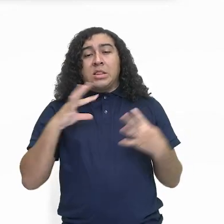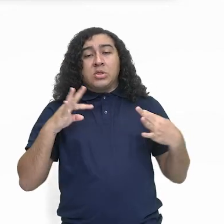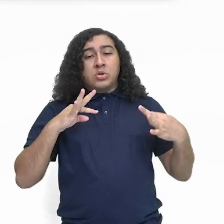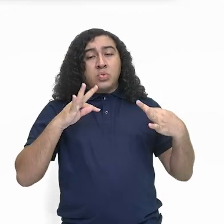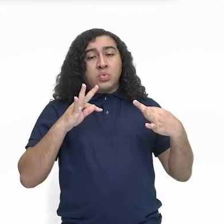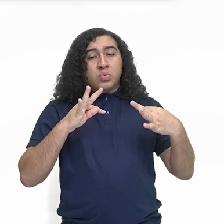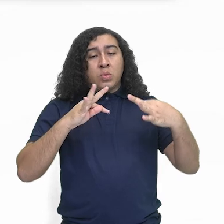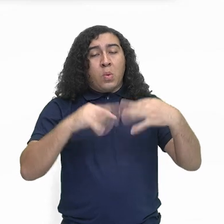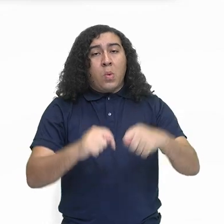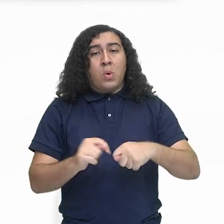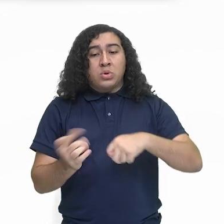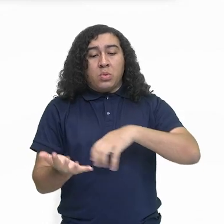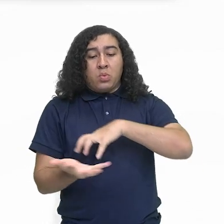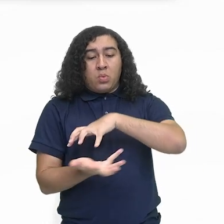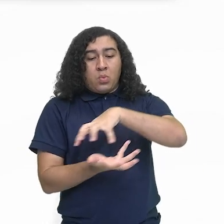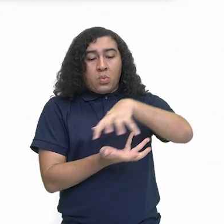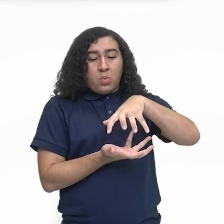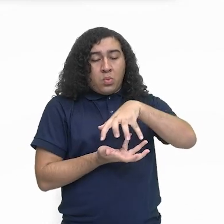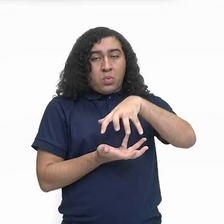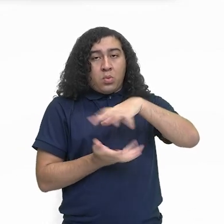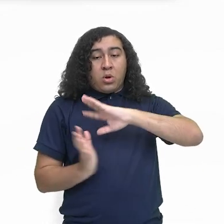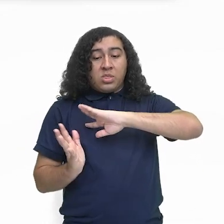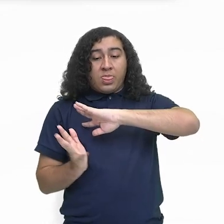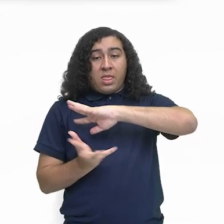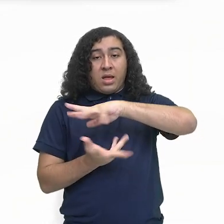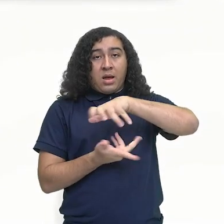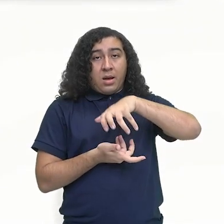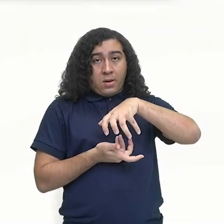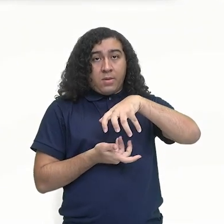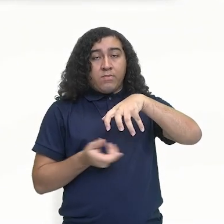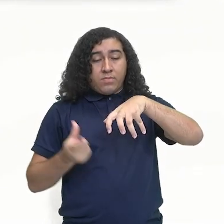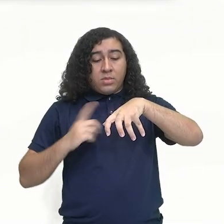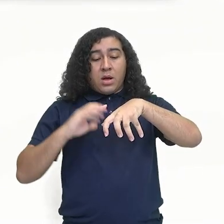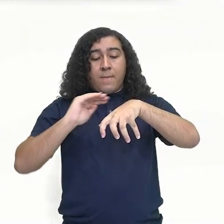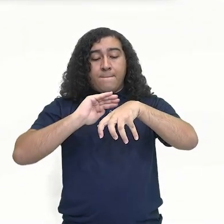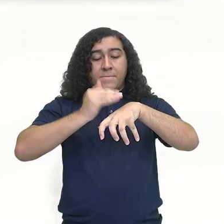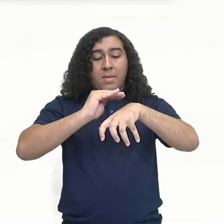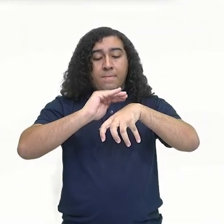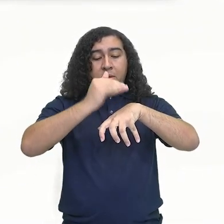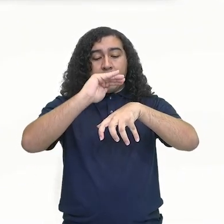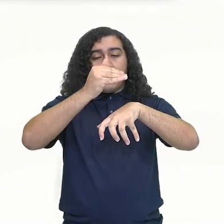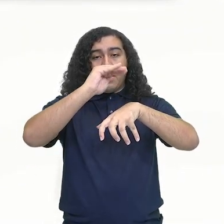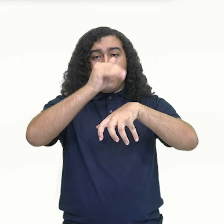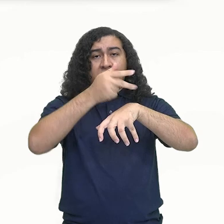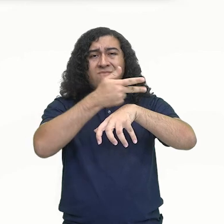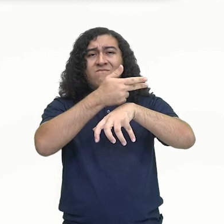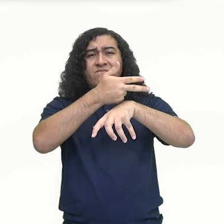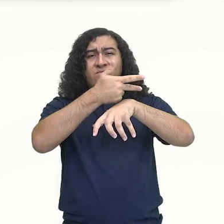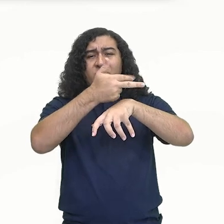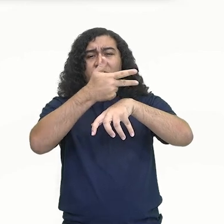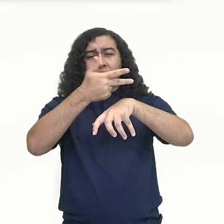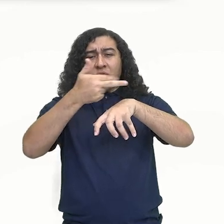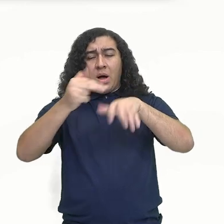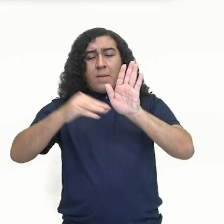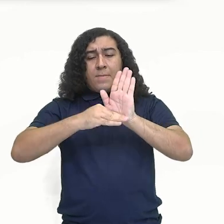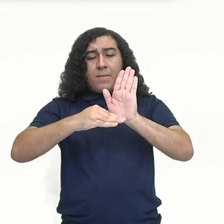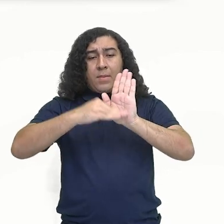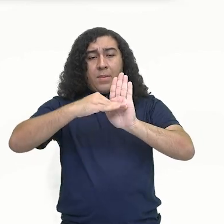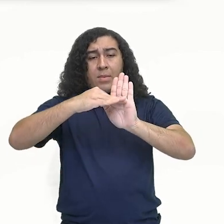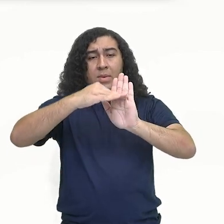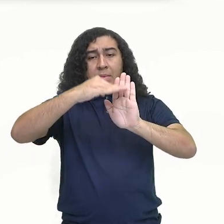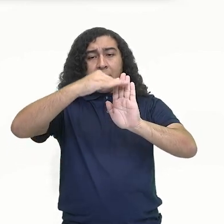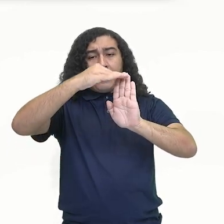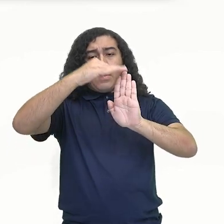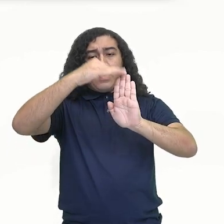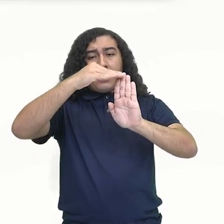camadas da atmosfera, como vocês estão vendo aí na imagem, tá bom? Temos a troposfera, a estratosfera,